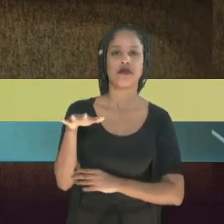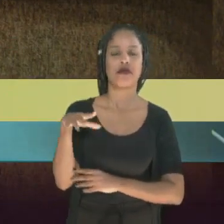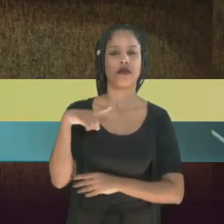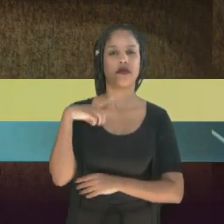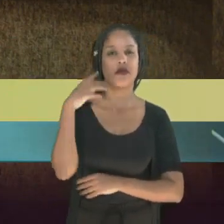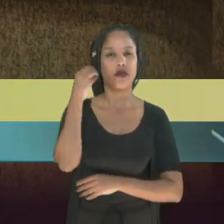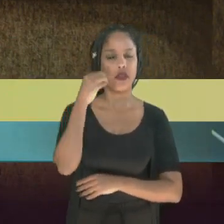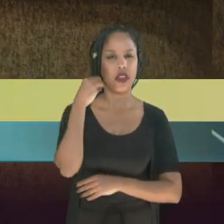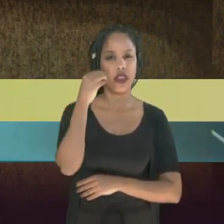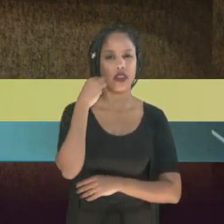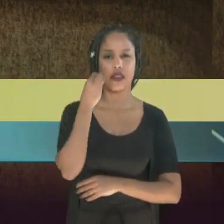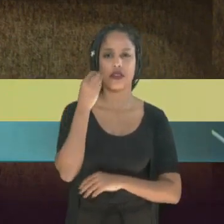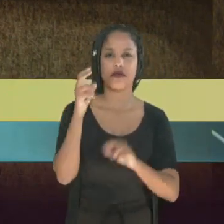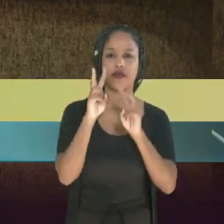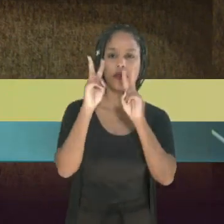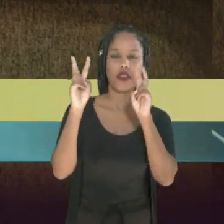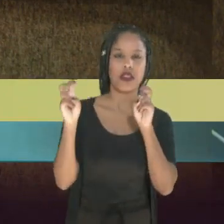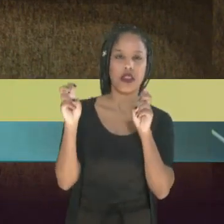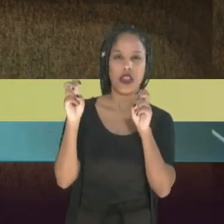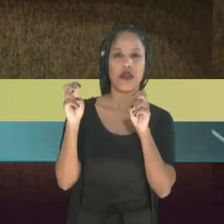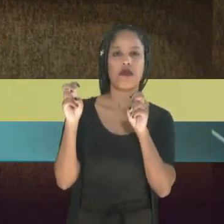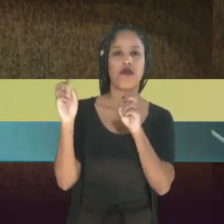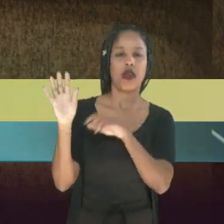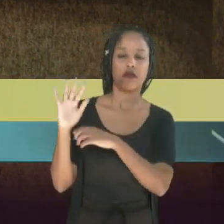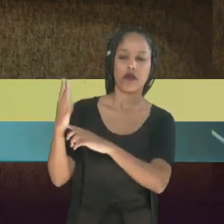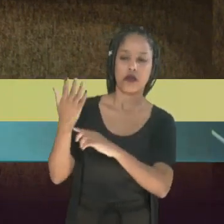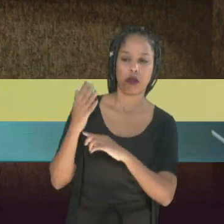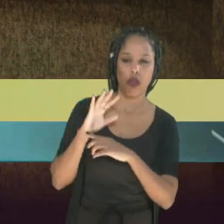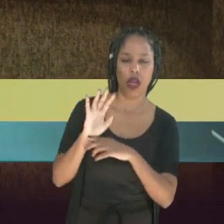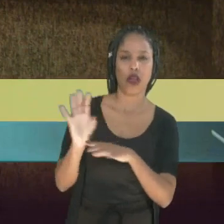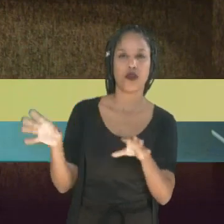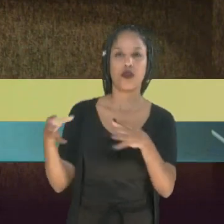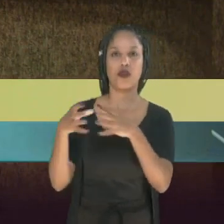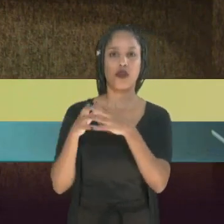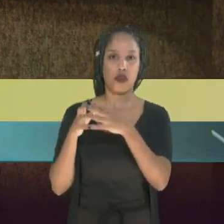experiências sobre cooperativas da agricultura familiar.